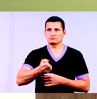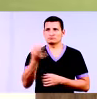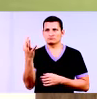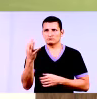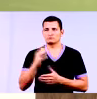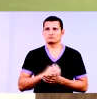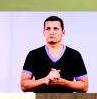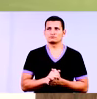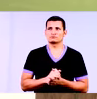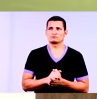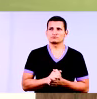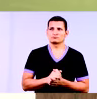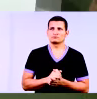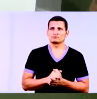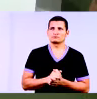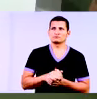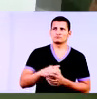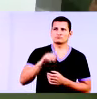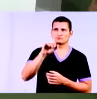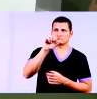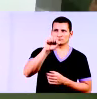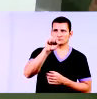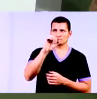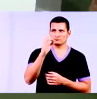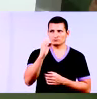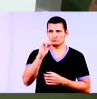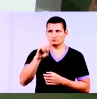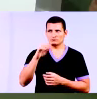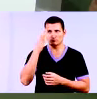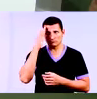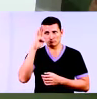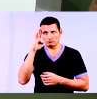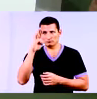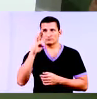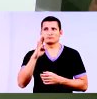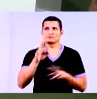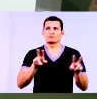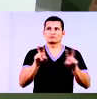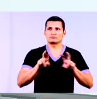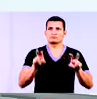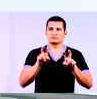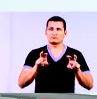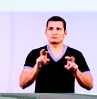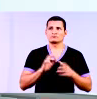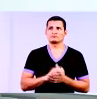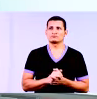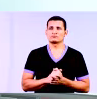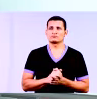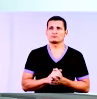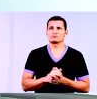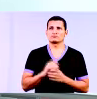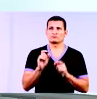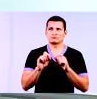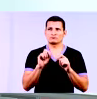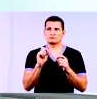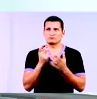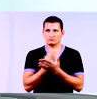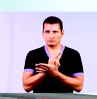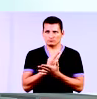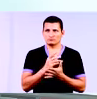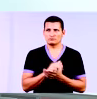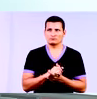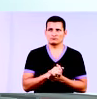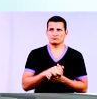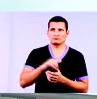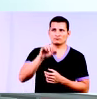podemos citar, né, professor? O próprio sistema operacional é considerado o principal software do computador, não é isso? Positivo. Então, o que ocorre, gente? O software,